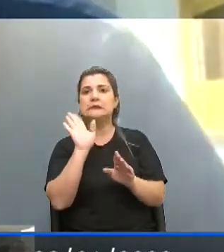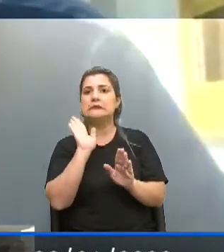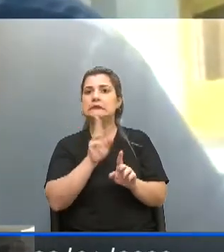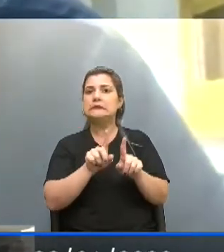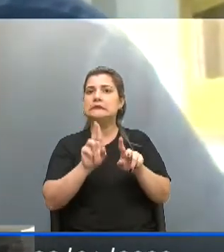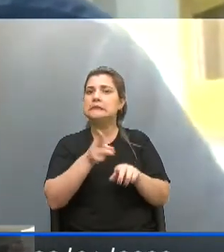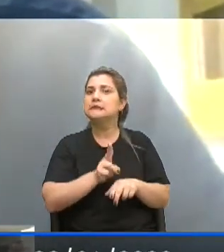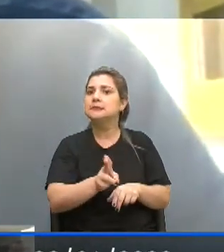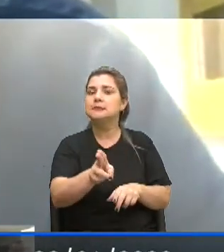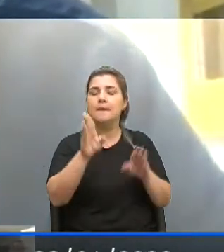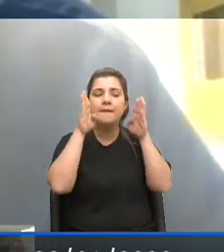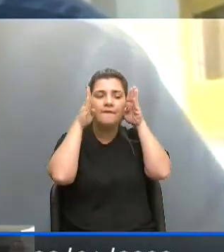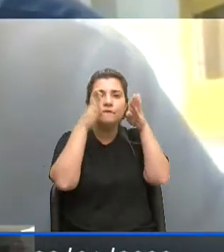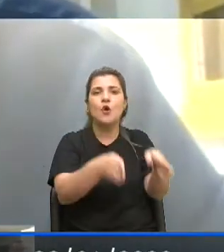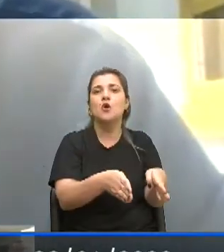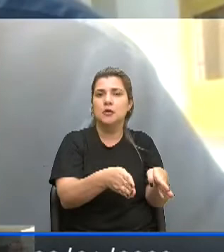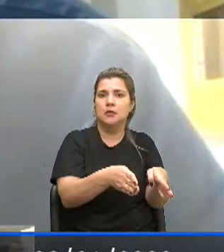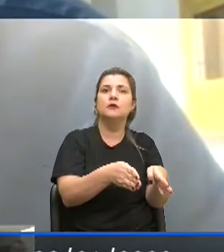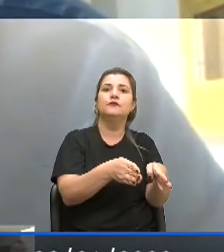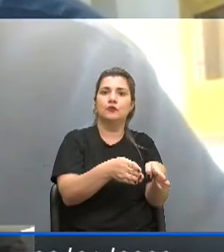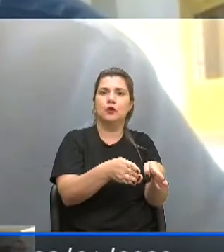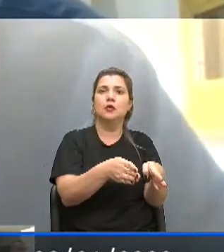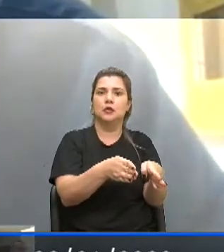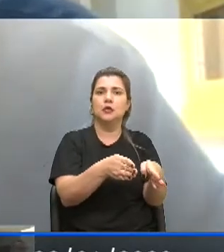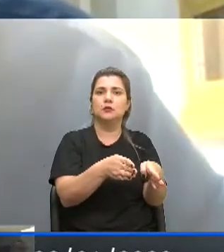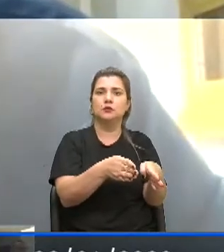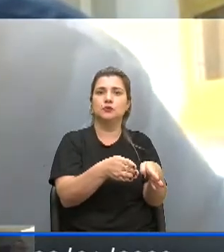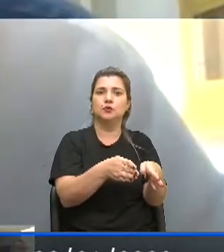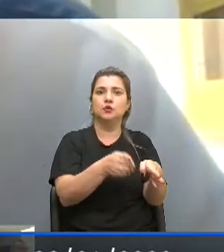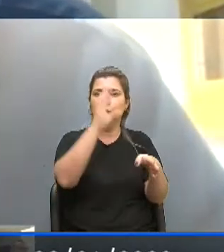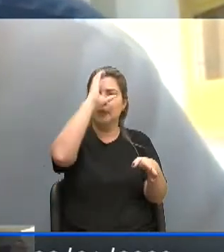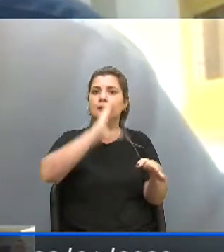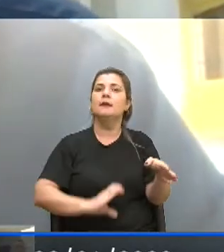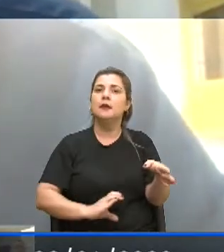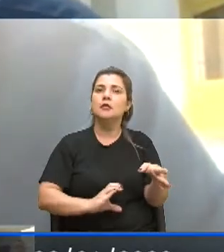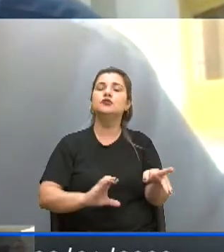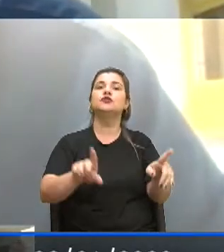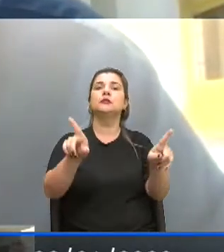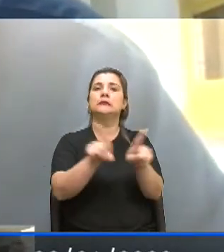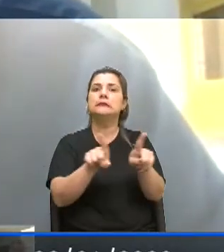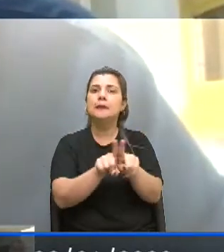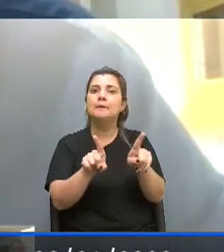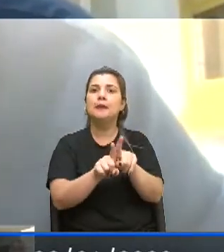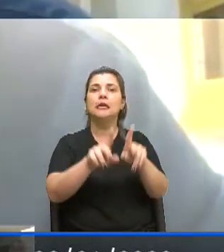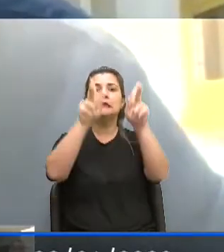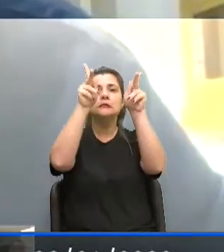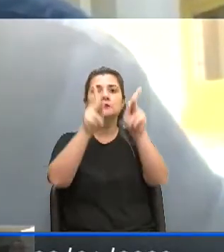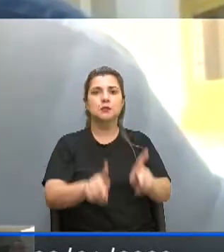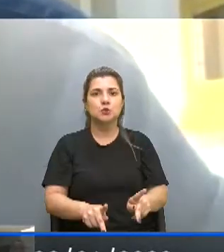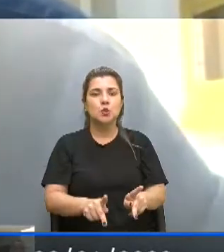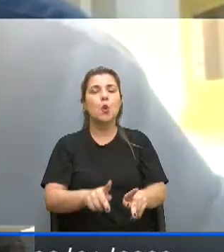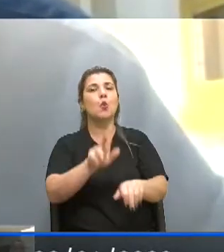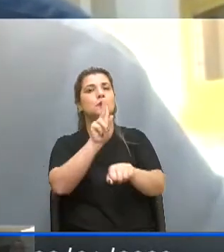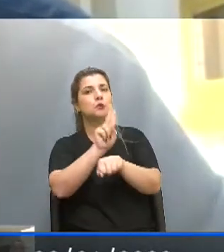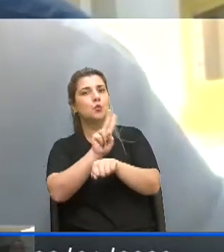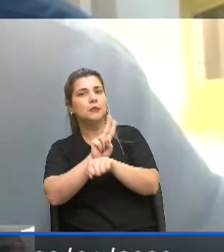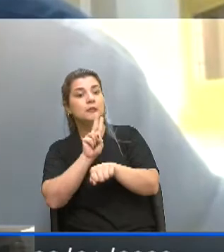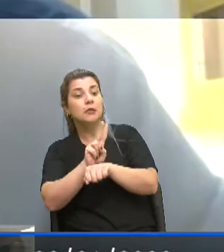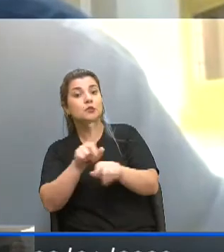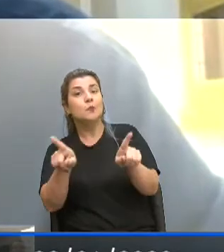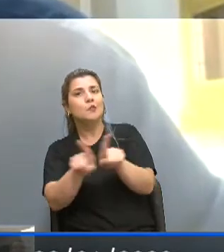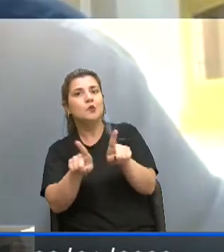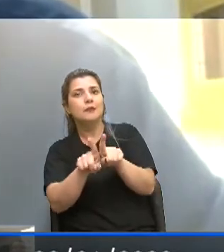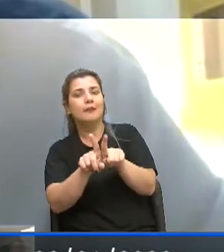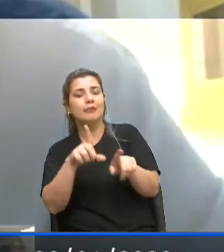na condição de ter pessoas sempre cuidadas, porque por trás das nossas marcas tem os nossos produtos, mas